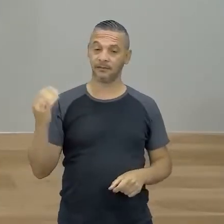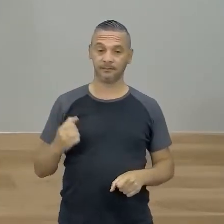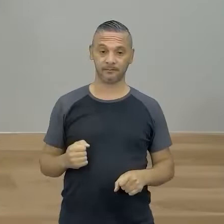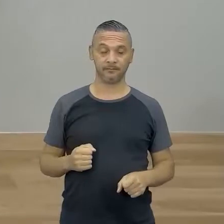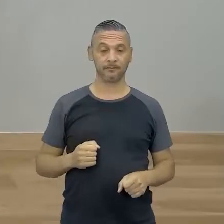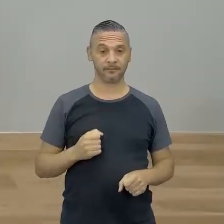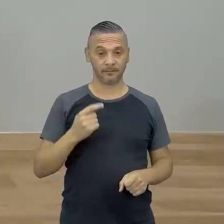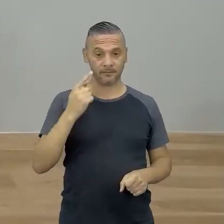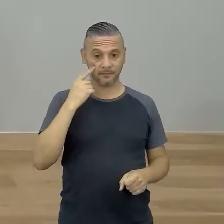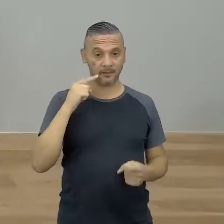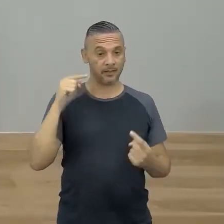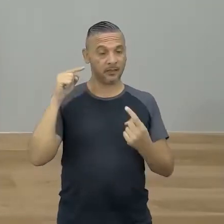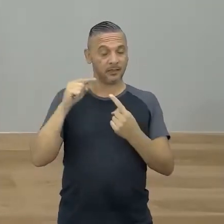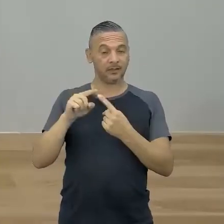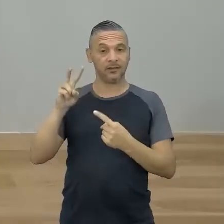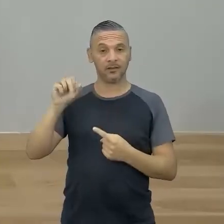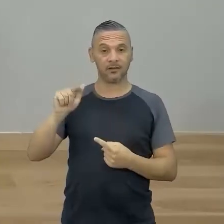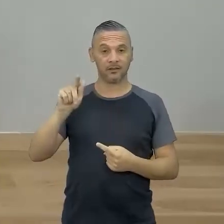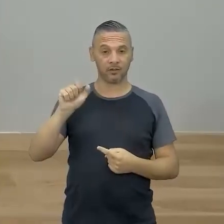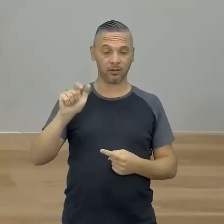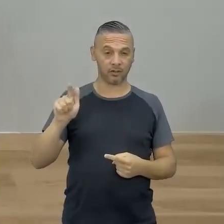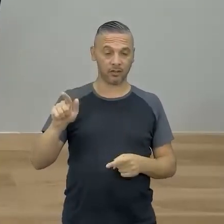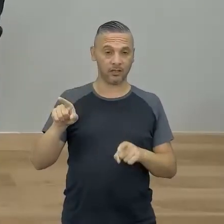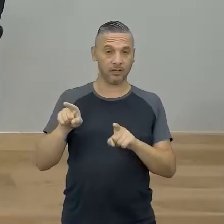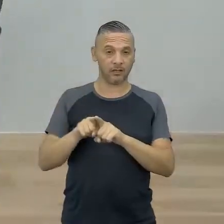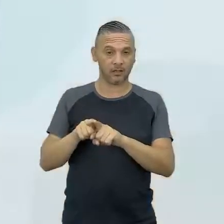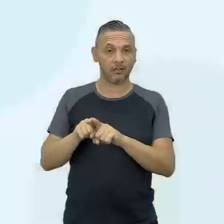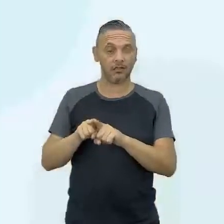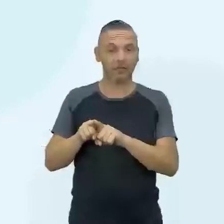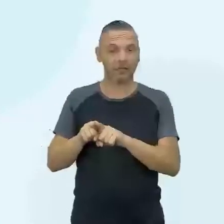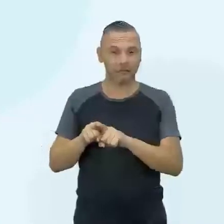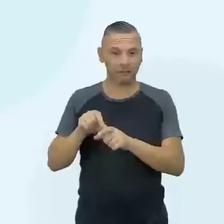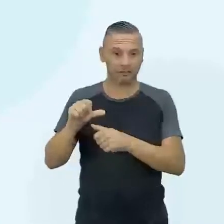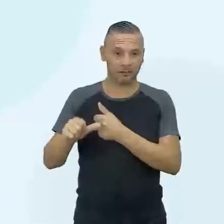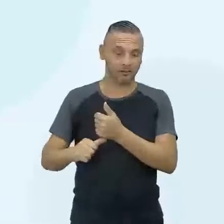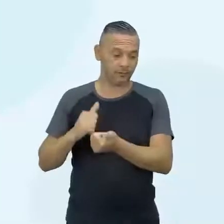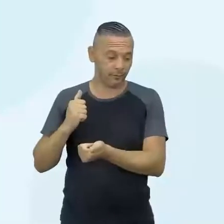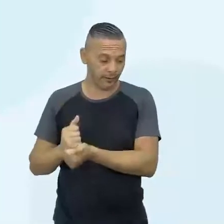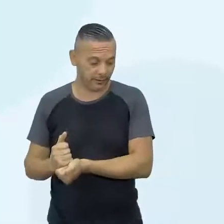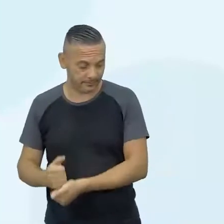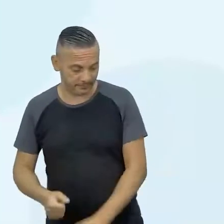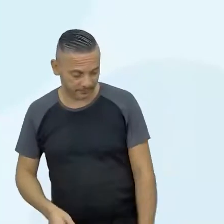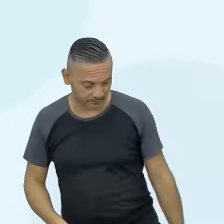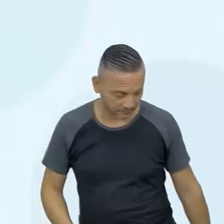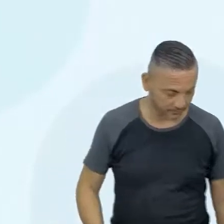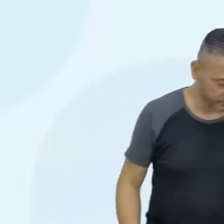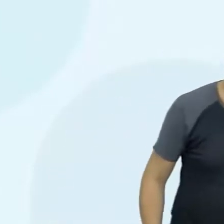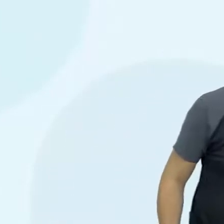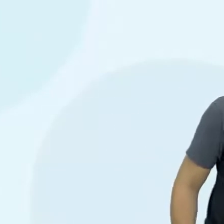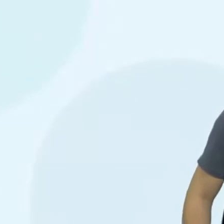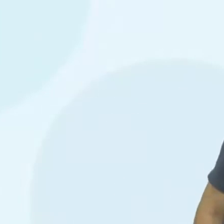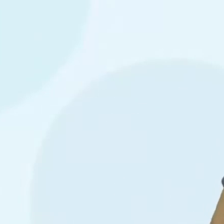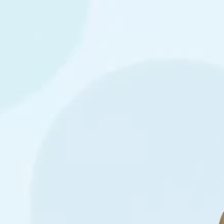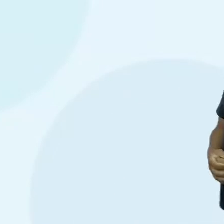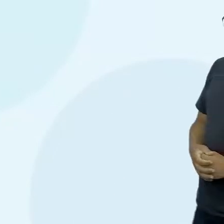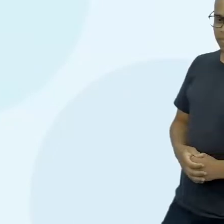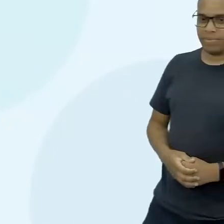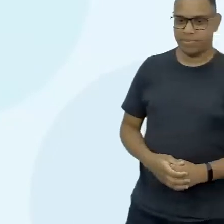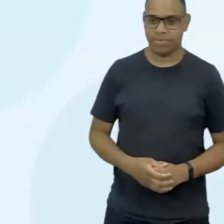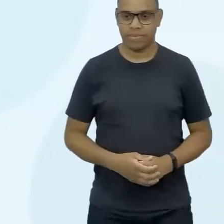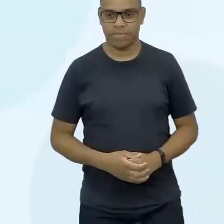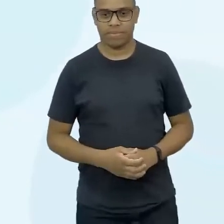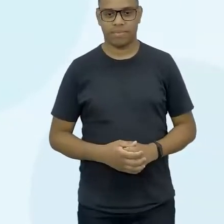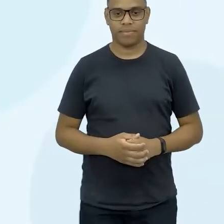E convenhamos assim, né? Observar a Noite Estrelada do Van Gogh é uma verdadeira viagem, né? Você verdade. consegue se perder nessa pintura. Qual das